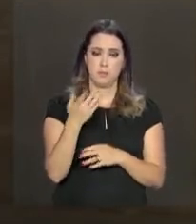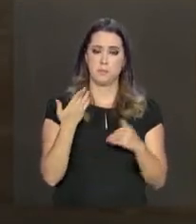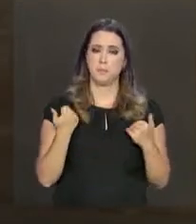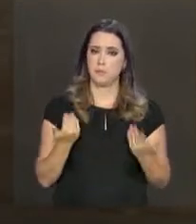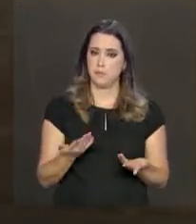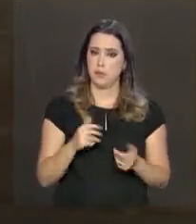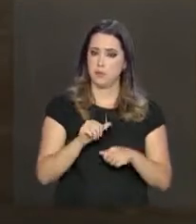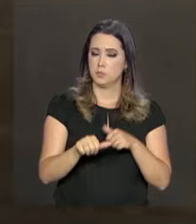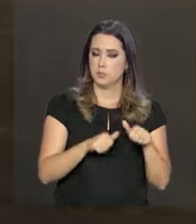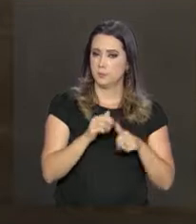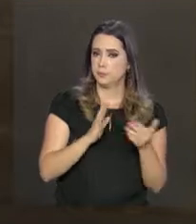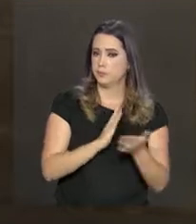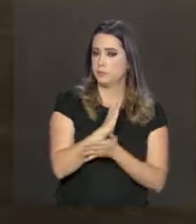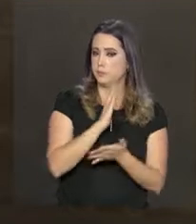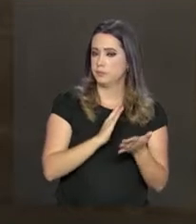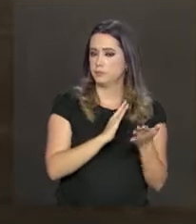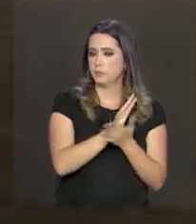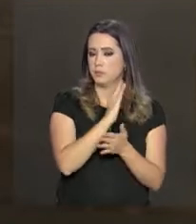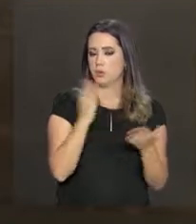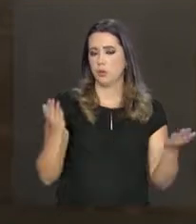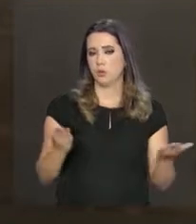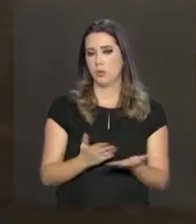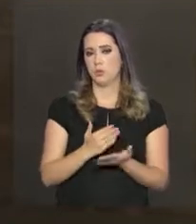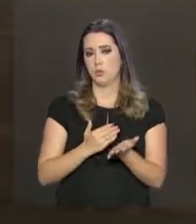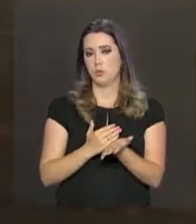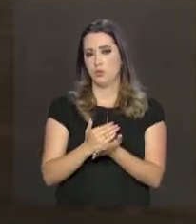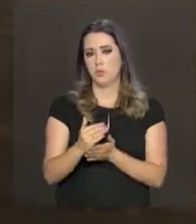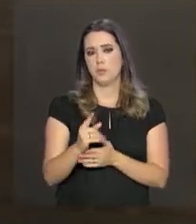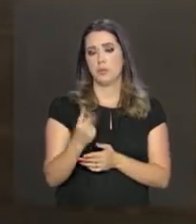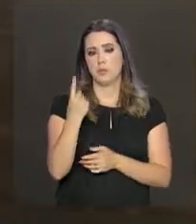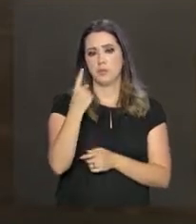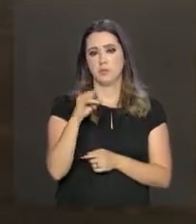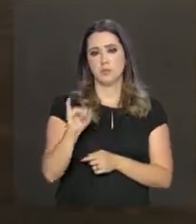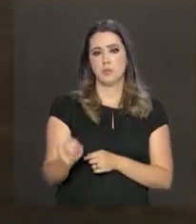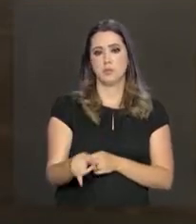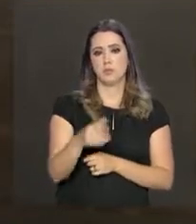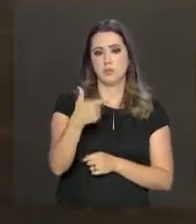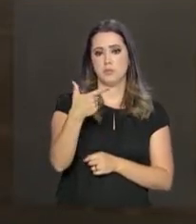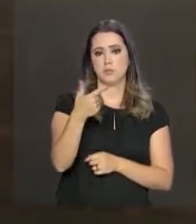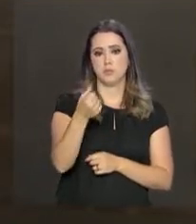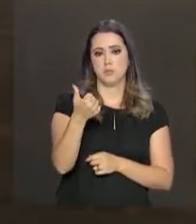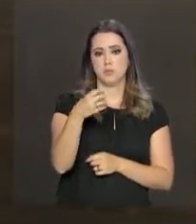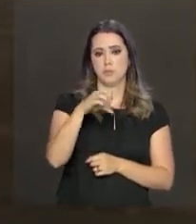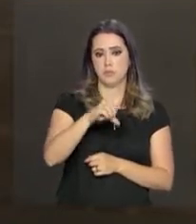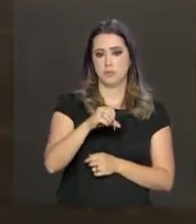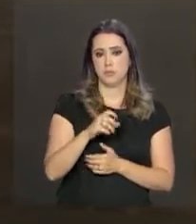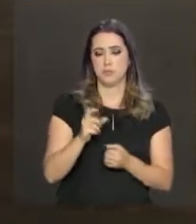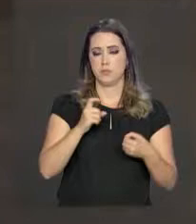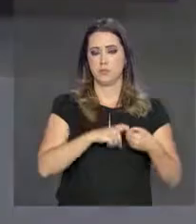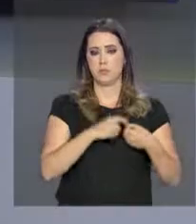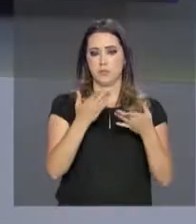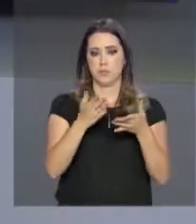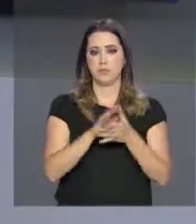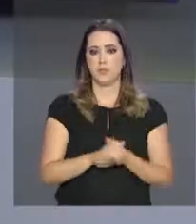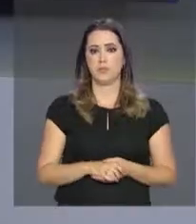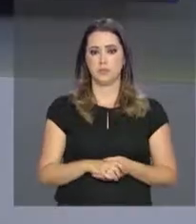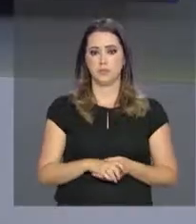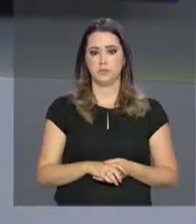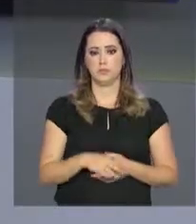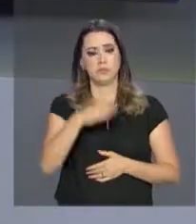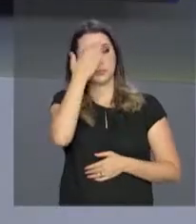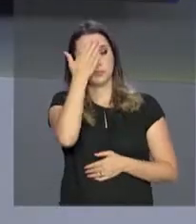as mudanças aprovadas passam a valer a partir de 1º de janeiro de 2019 o voto com você e alessandro